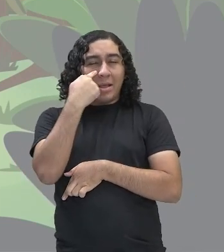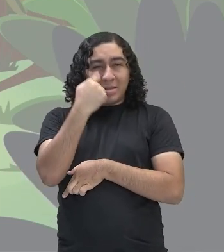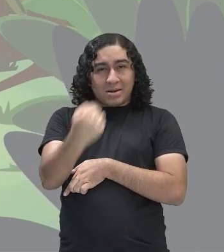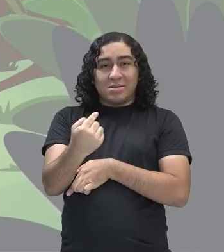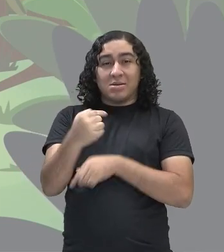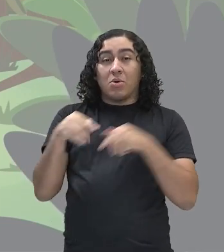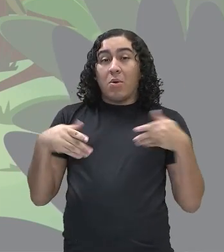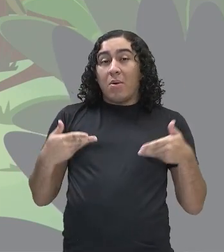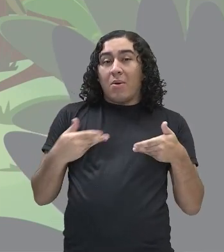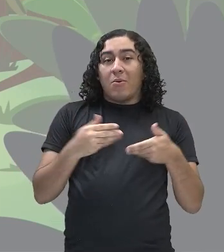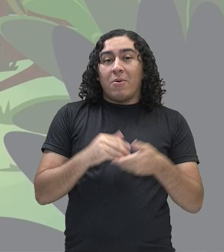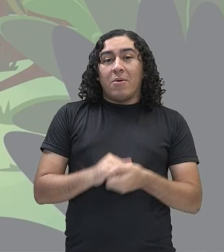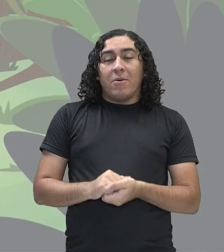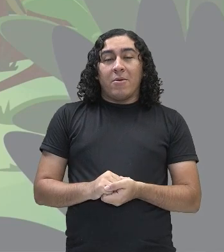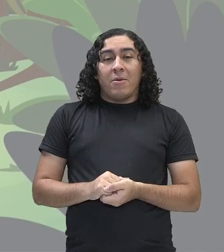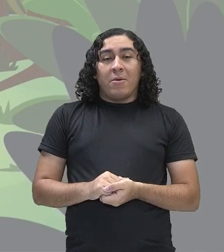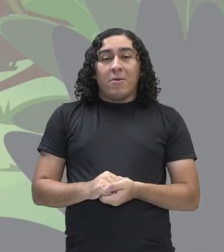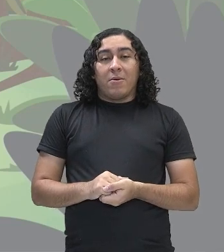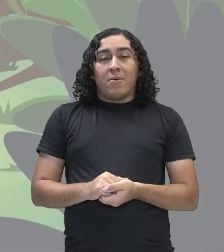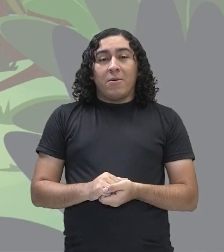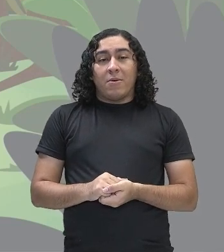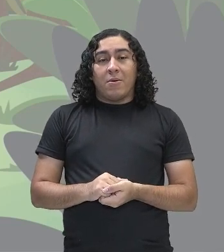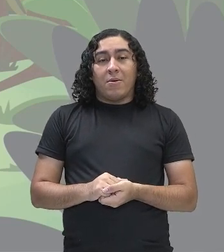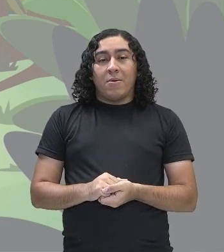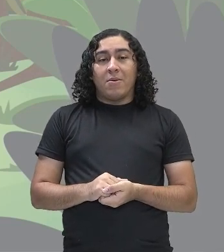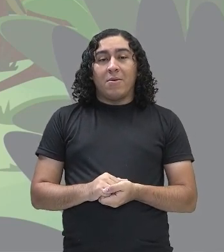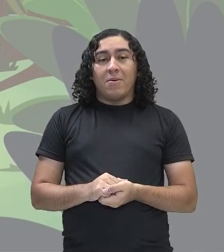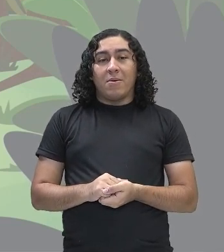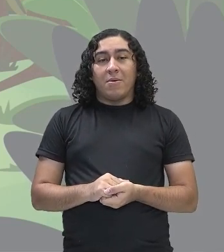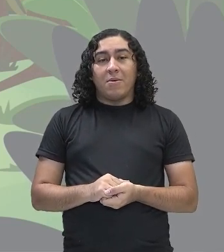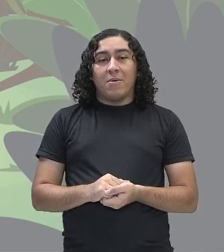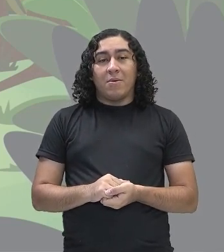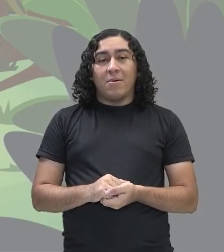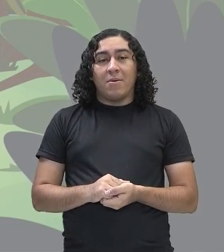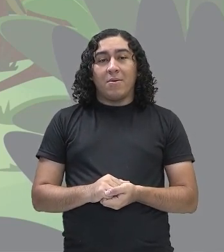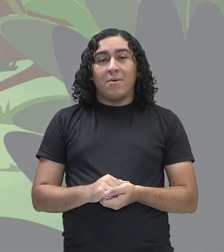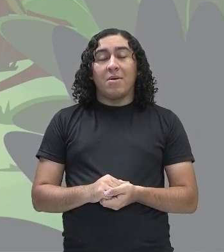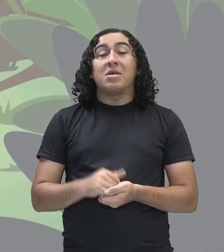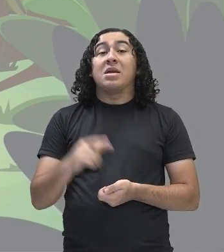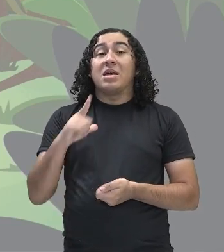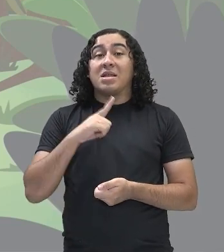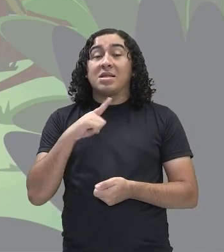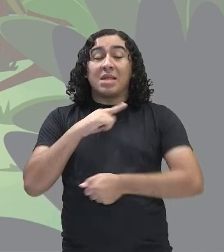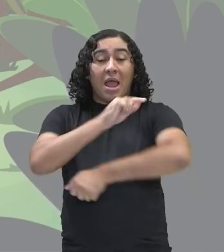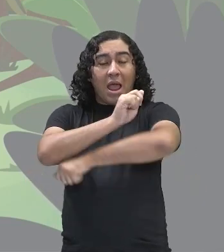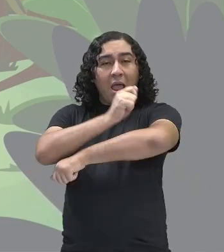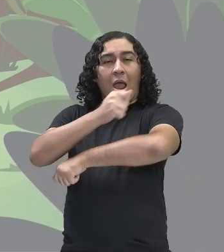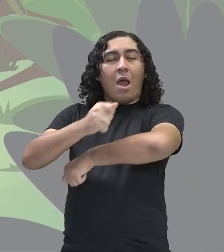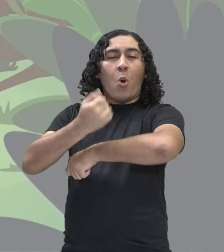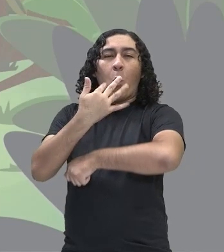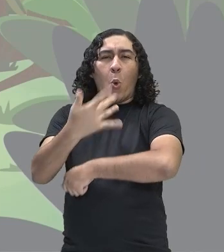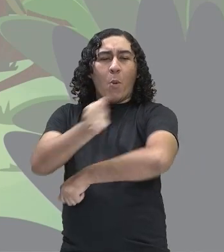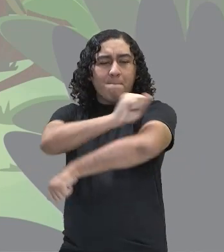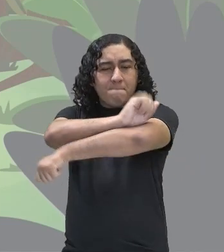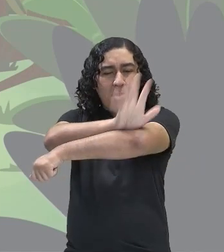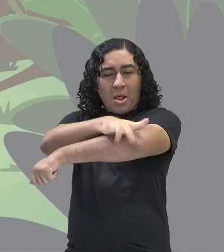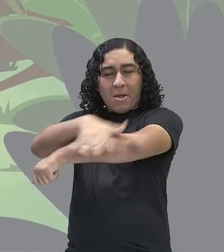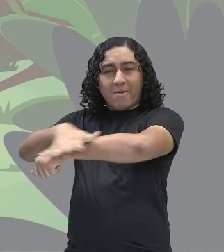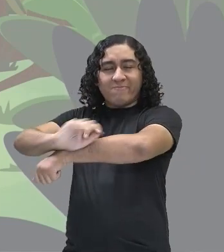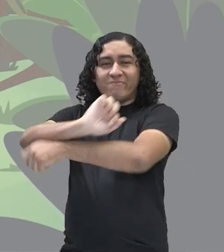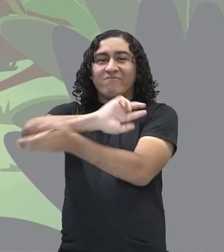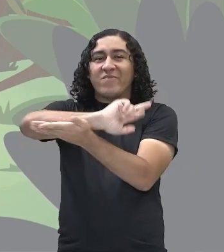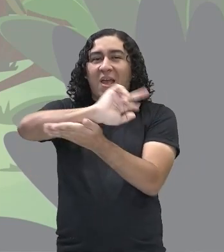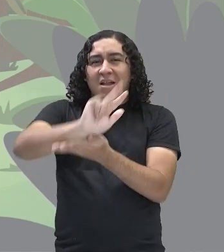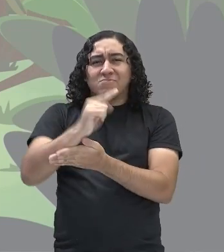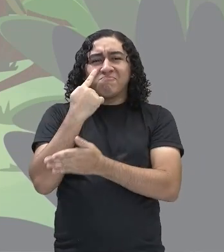diversidade desse grupo aqui é a presença da penagem bem colorida e exótica nelas. Olha